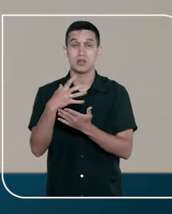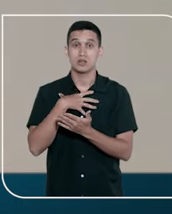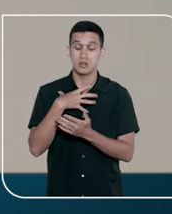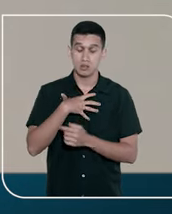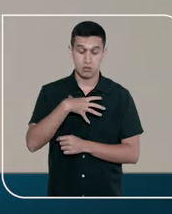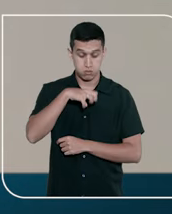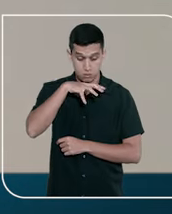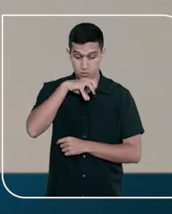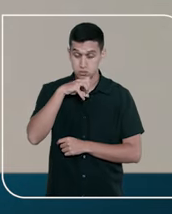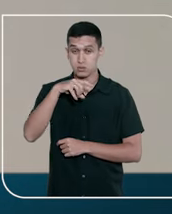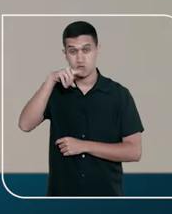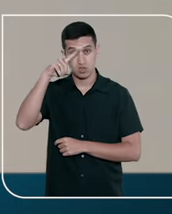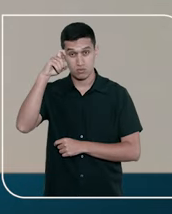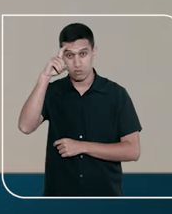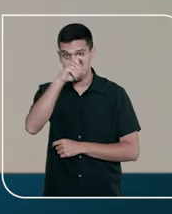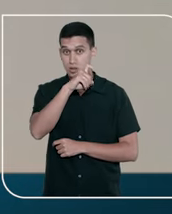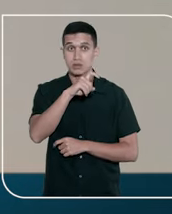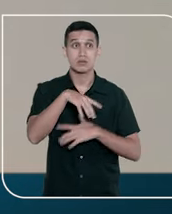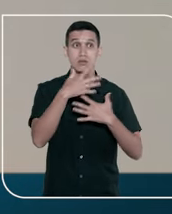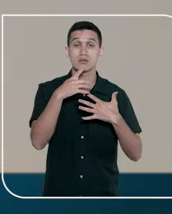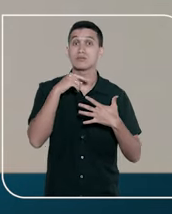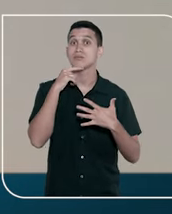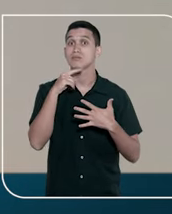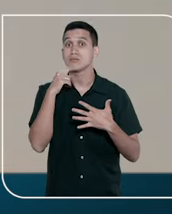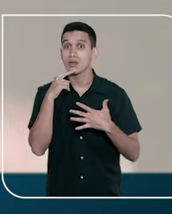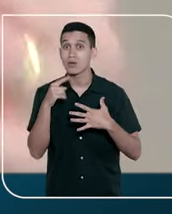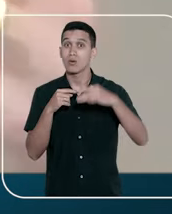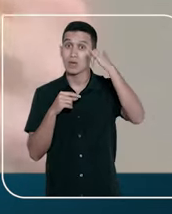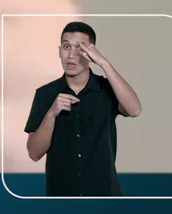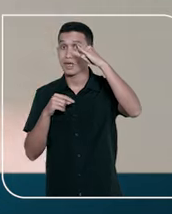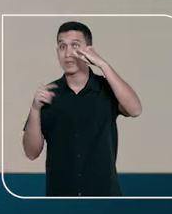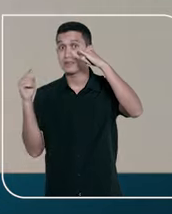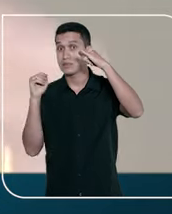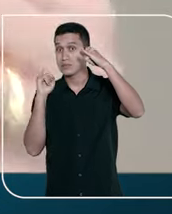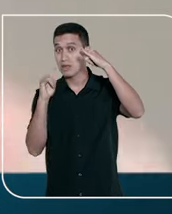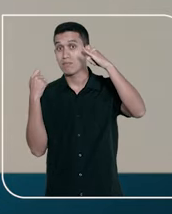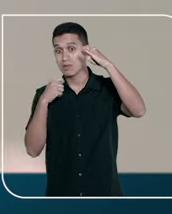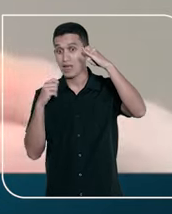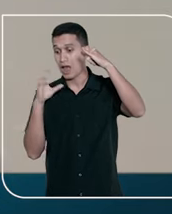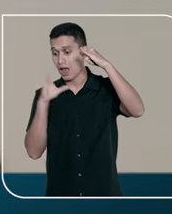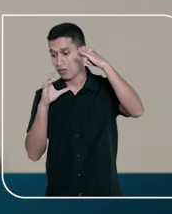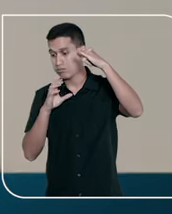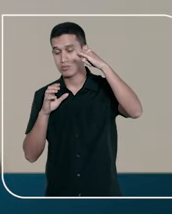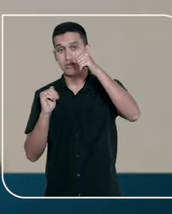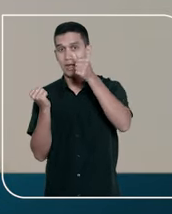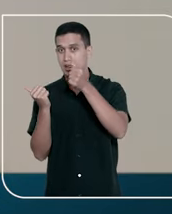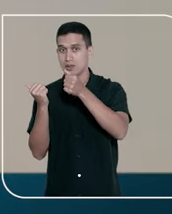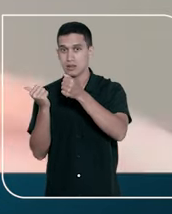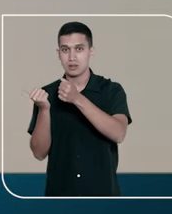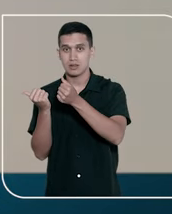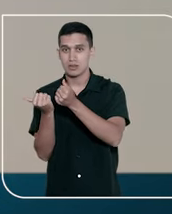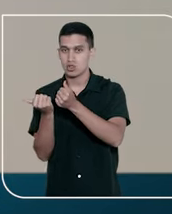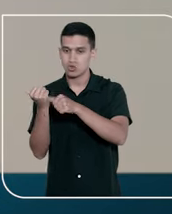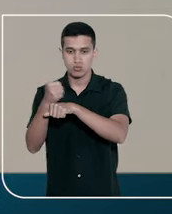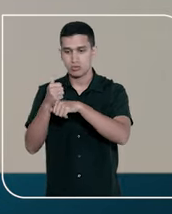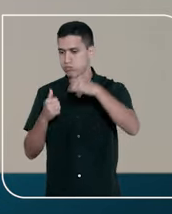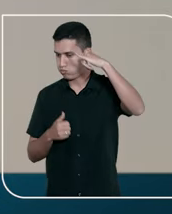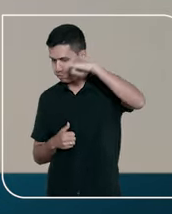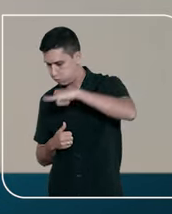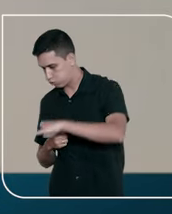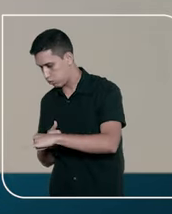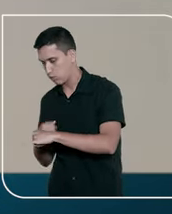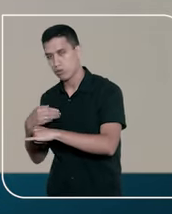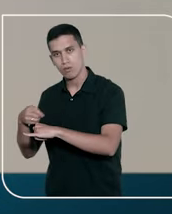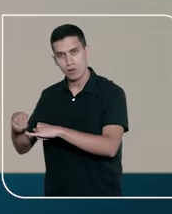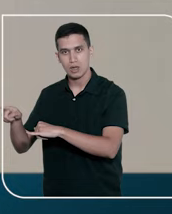aeroporto alternativo, vai ter que alijar combustível. Um pouso de emergência médica é sempre um risco à aviação, a todos